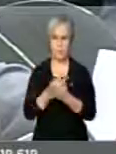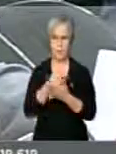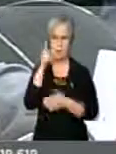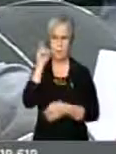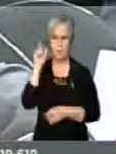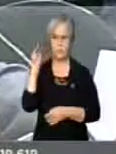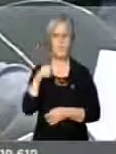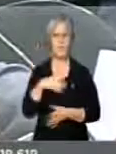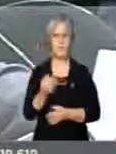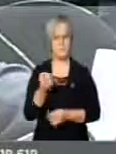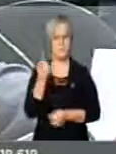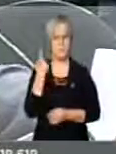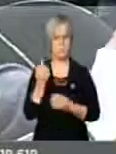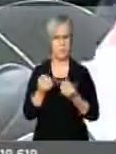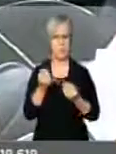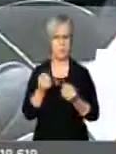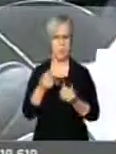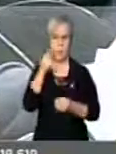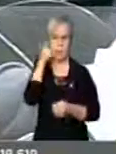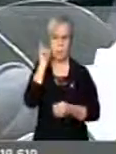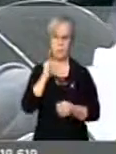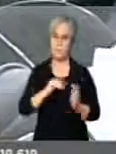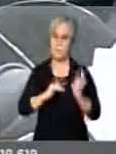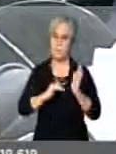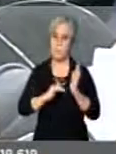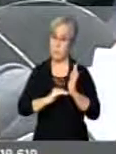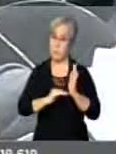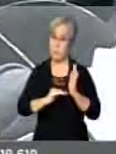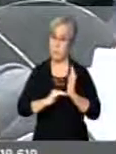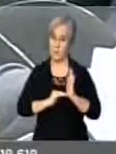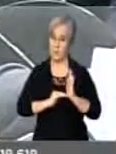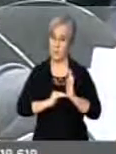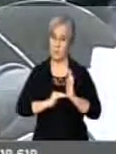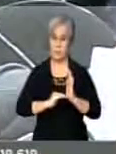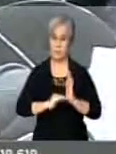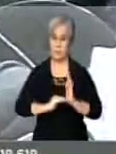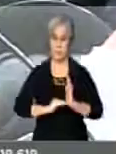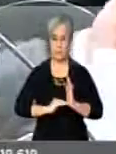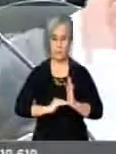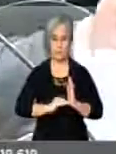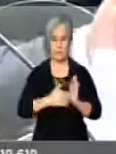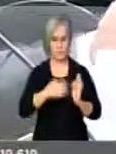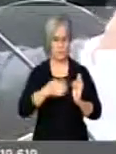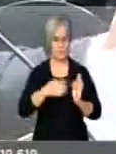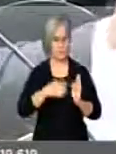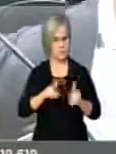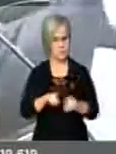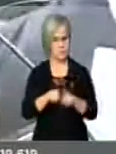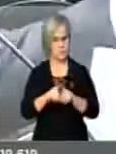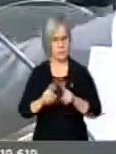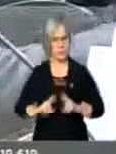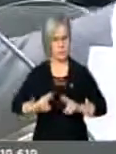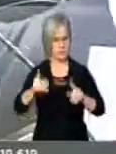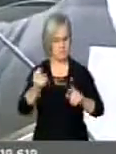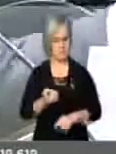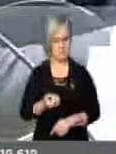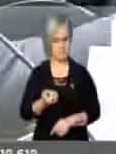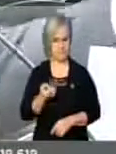Excelência. Ontem o Senado da República, de maneira estranha também, se